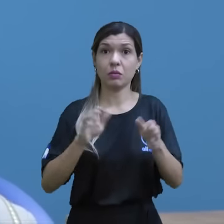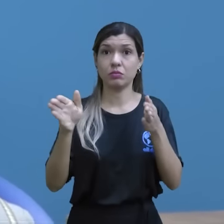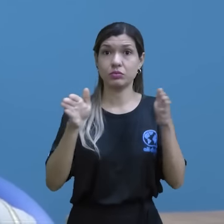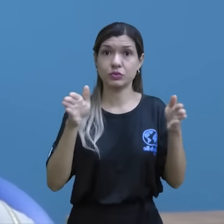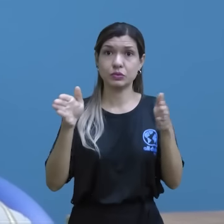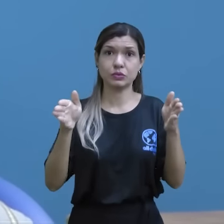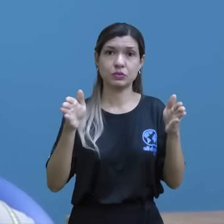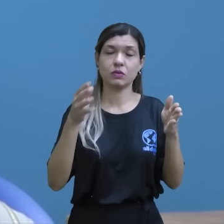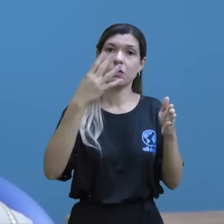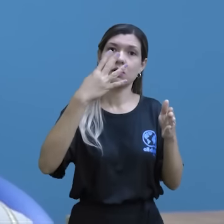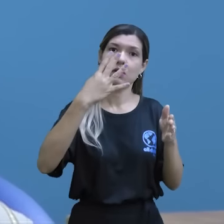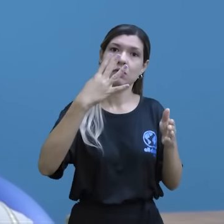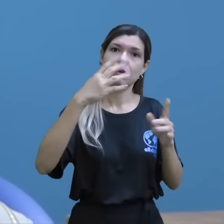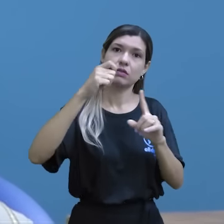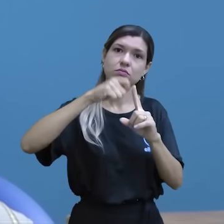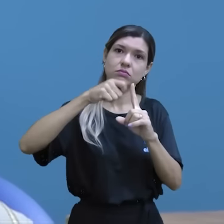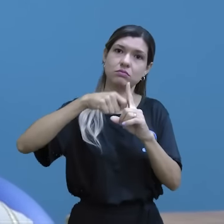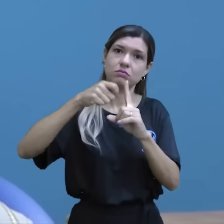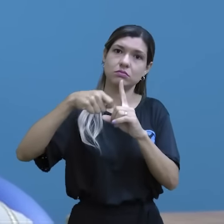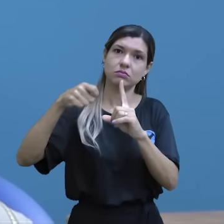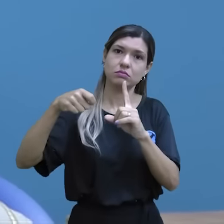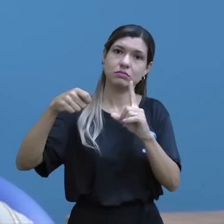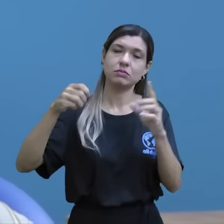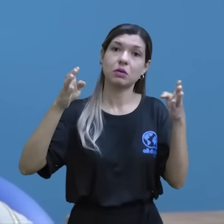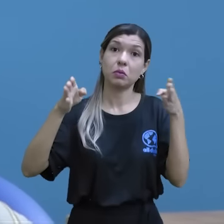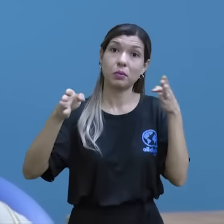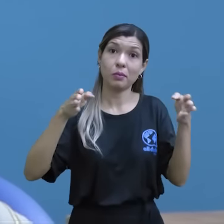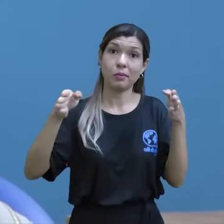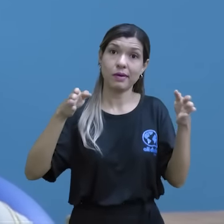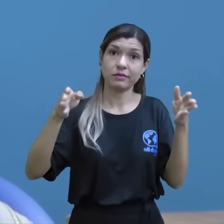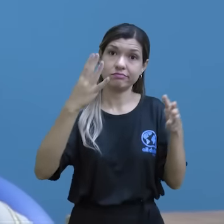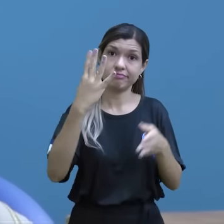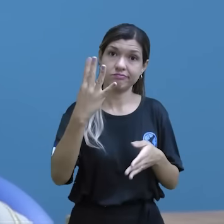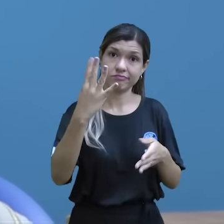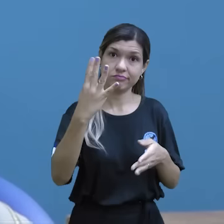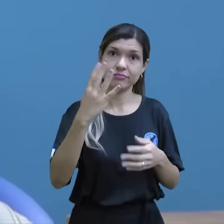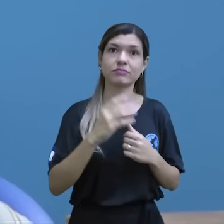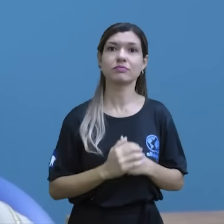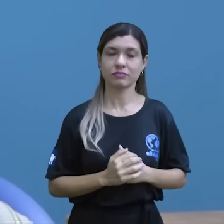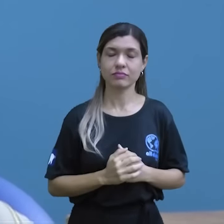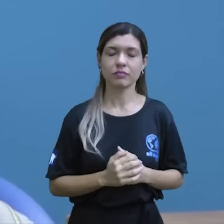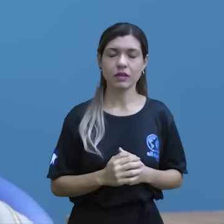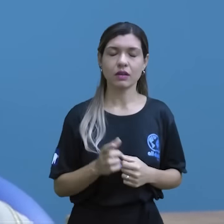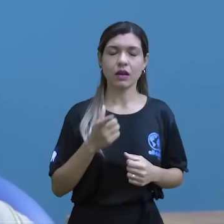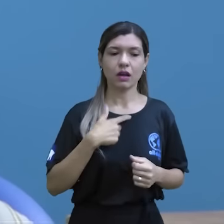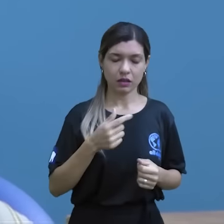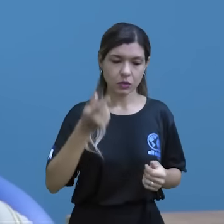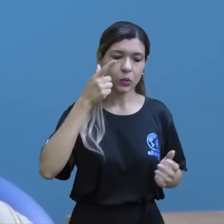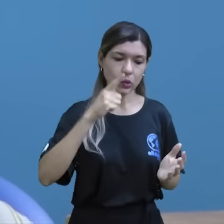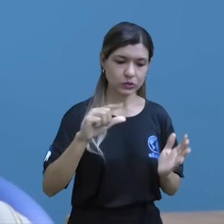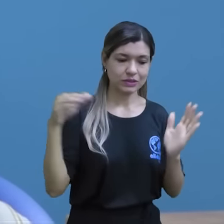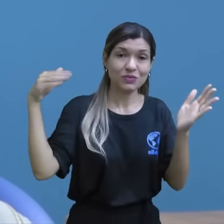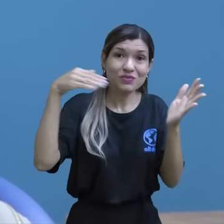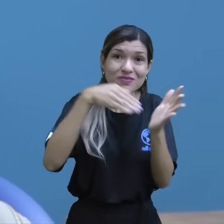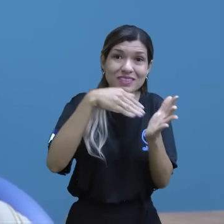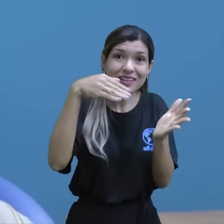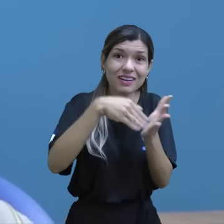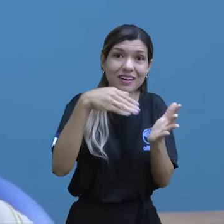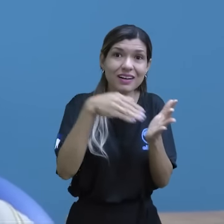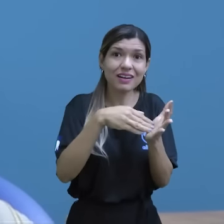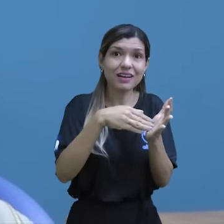capítulo desse livro, Lima Barreto, Triste Visionário, a irmã de Lima Barreto chamava